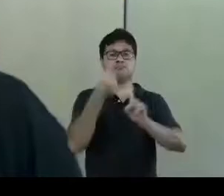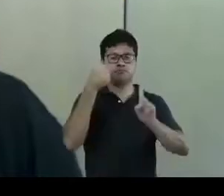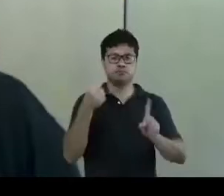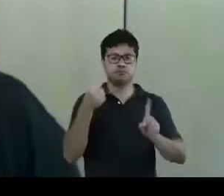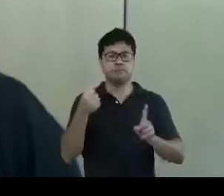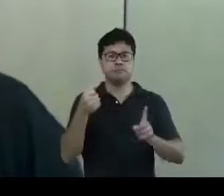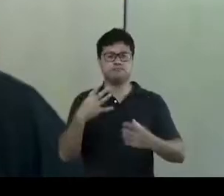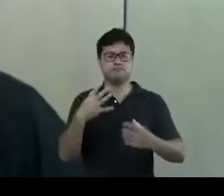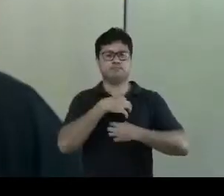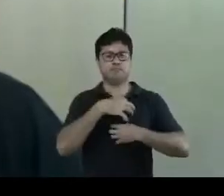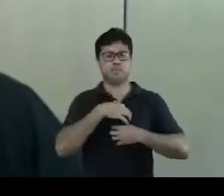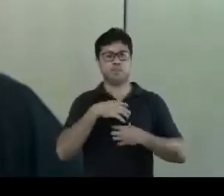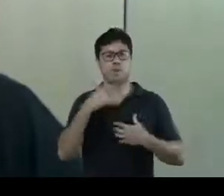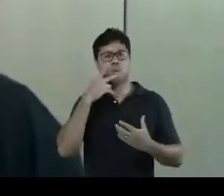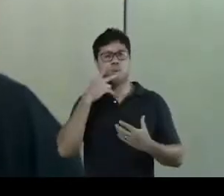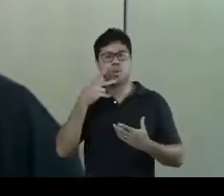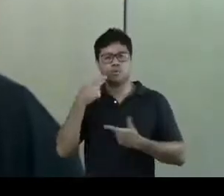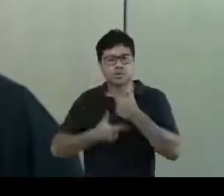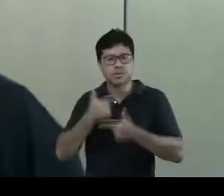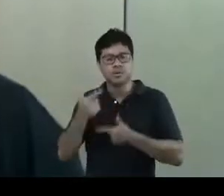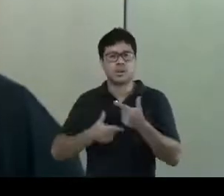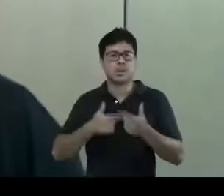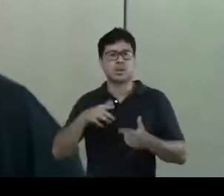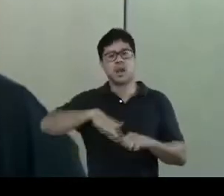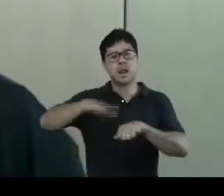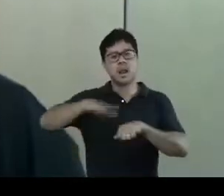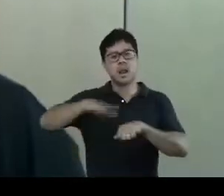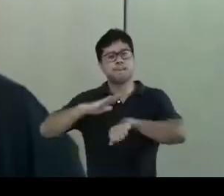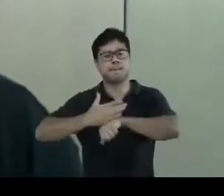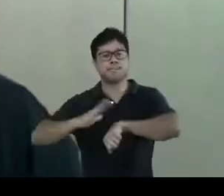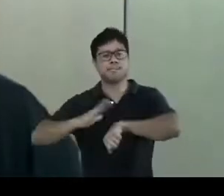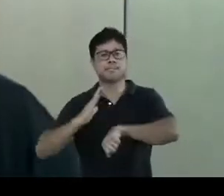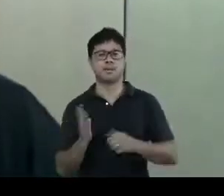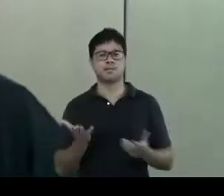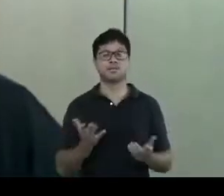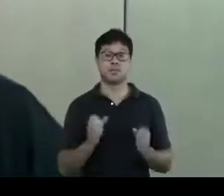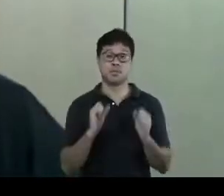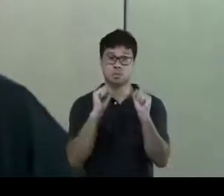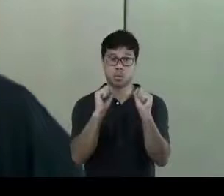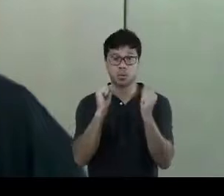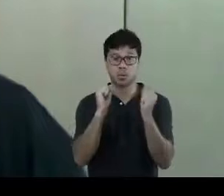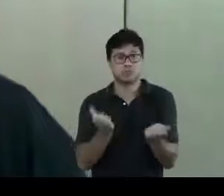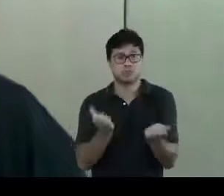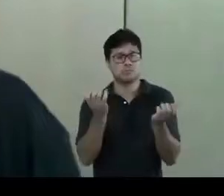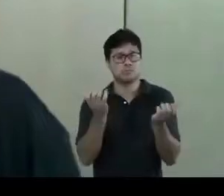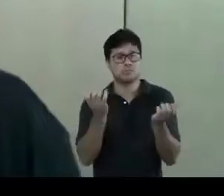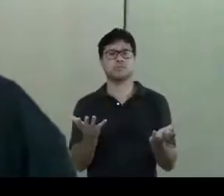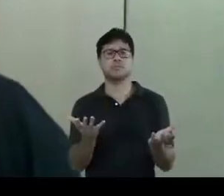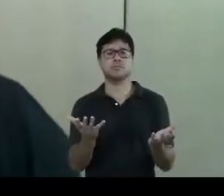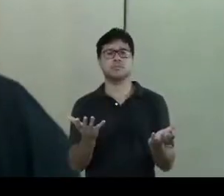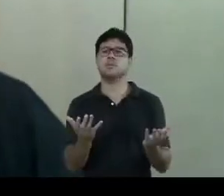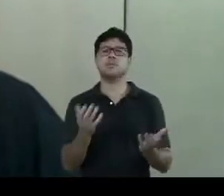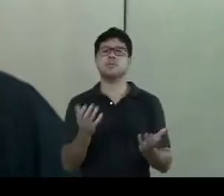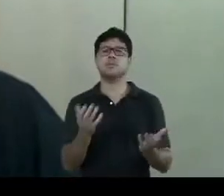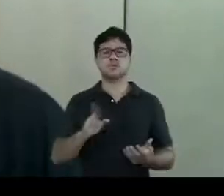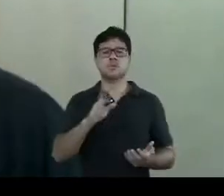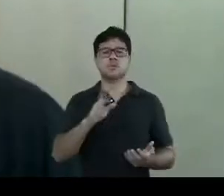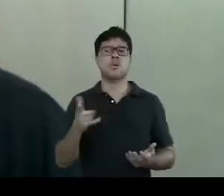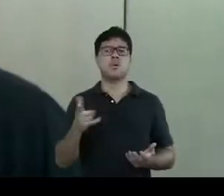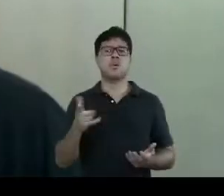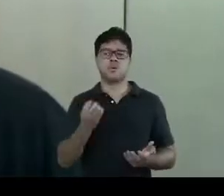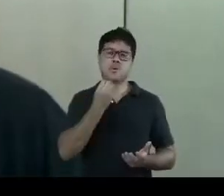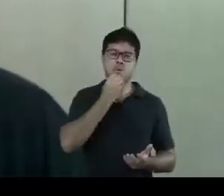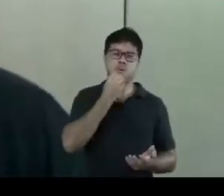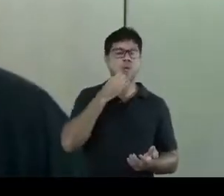que as humanidades digitais, enquanto uma comunidade de práticas, podem oferecer não apenas,